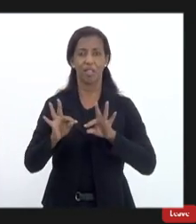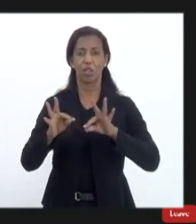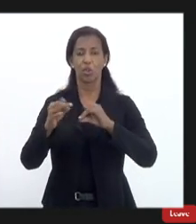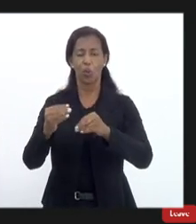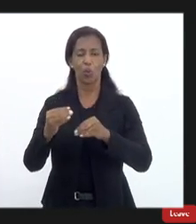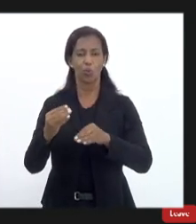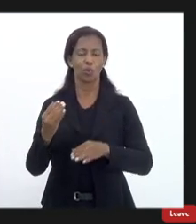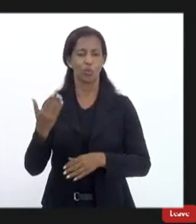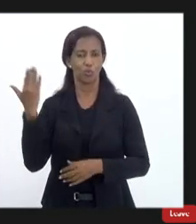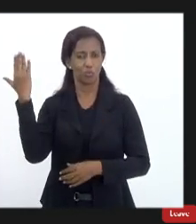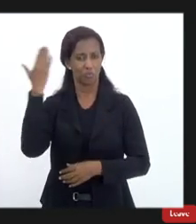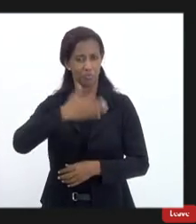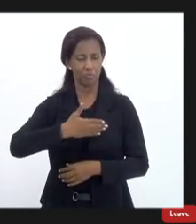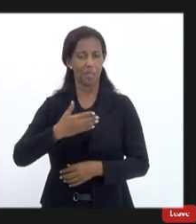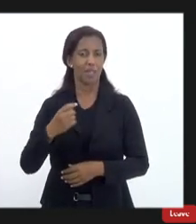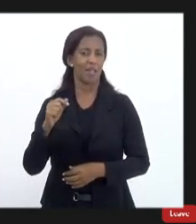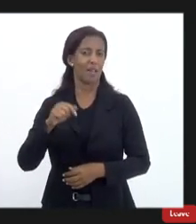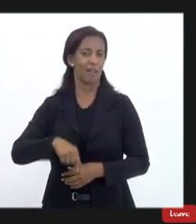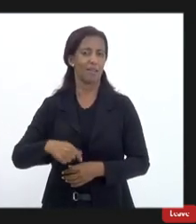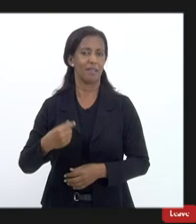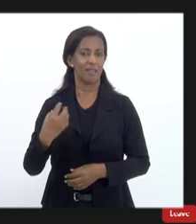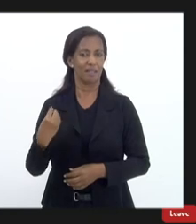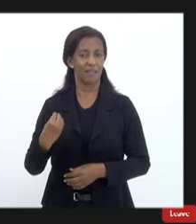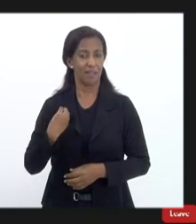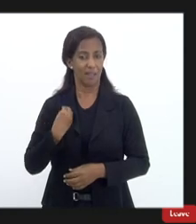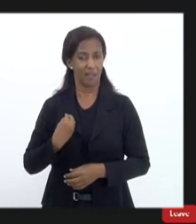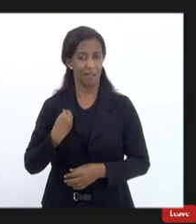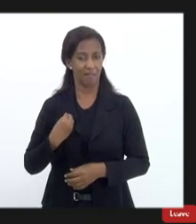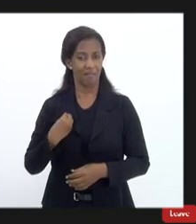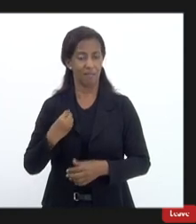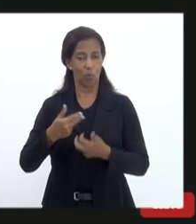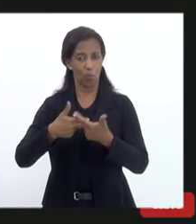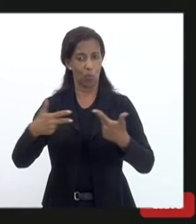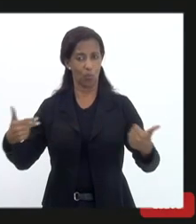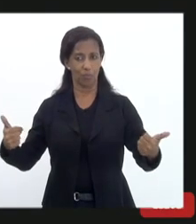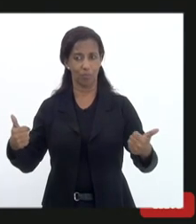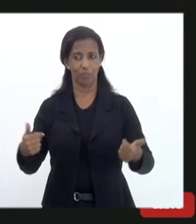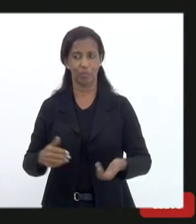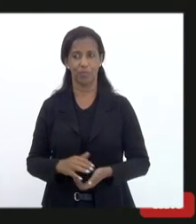presentes da Comissão de Educação, que é ensino público de qualidade. Obrigado, presidente.